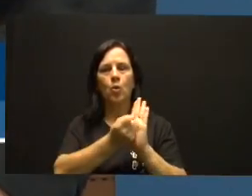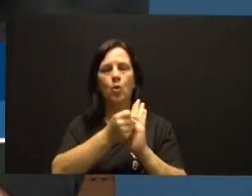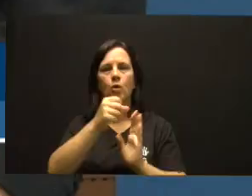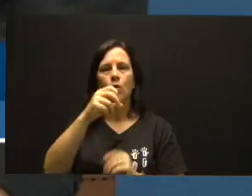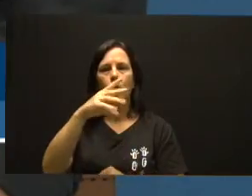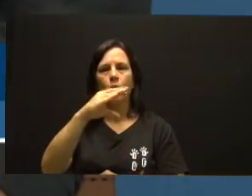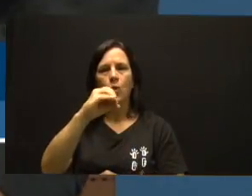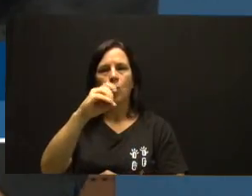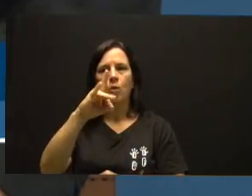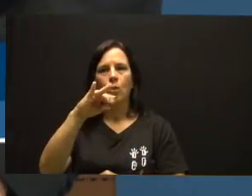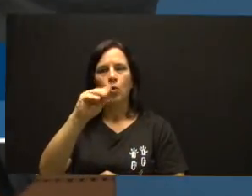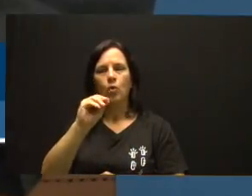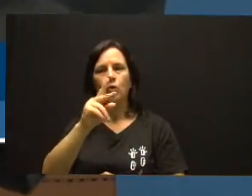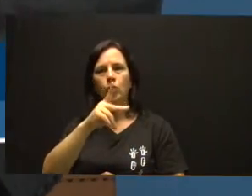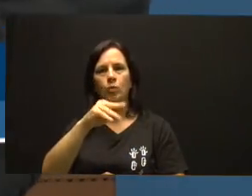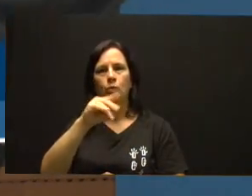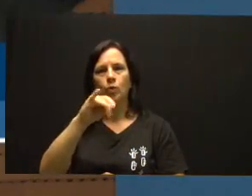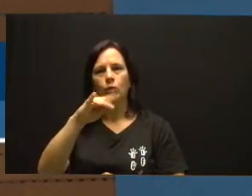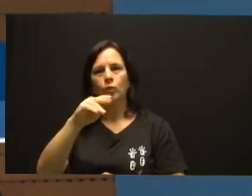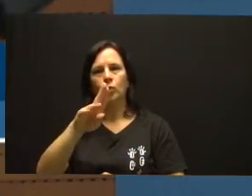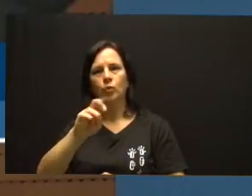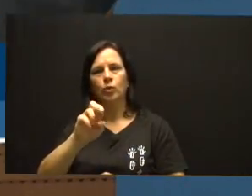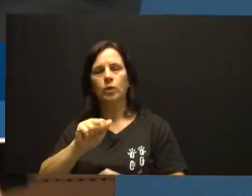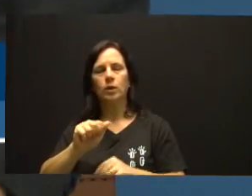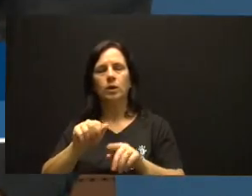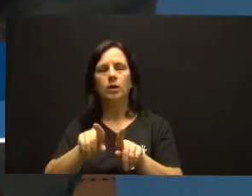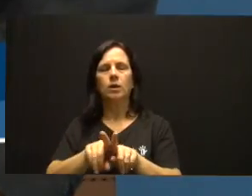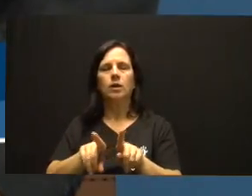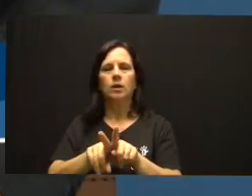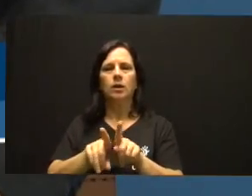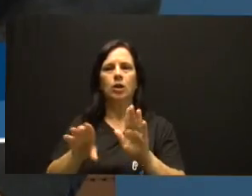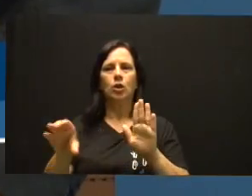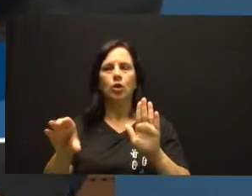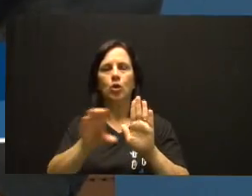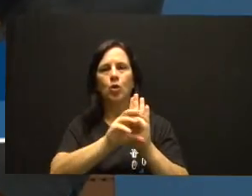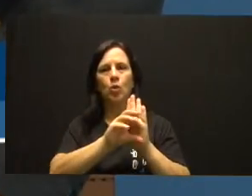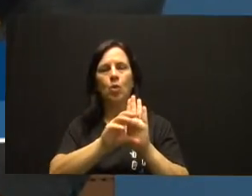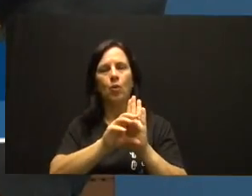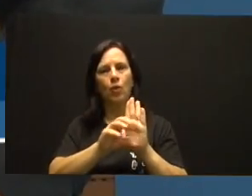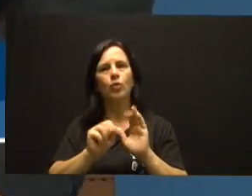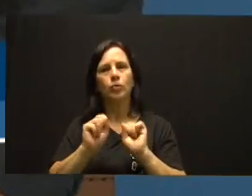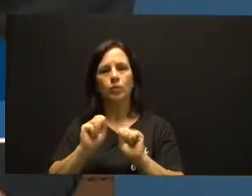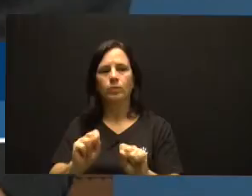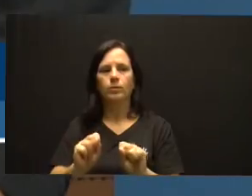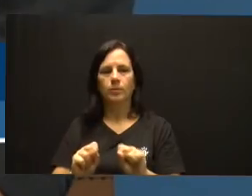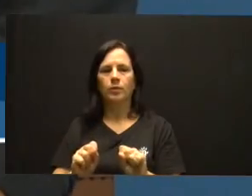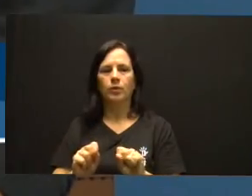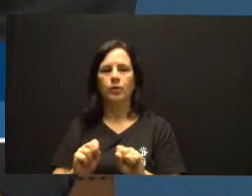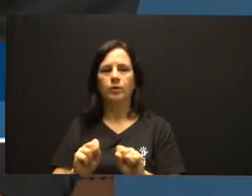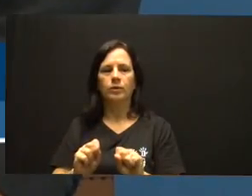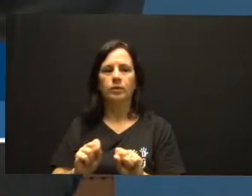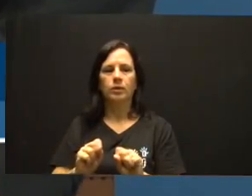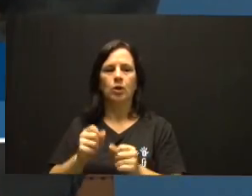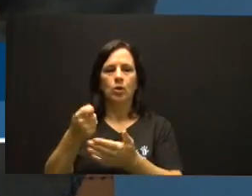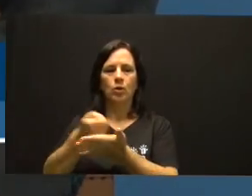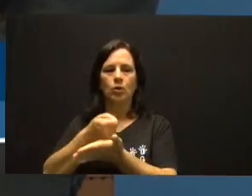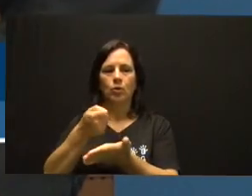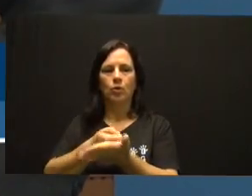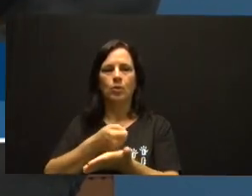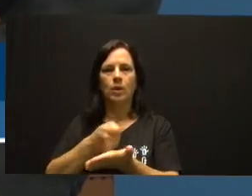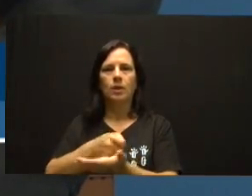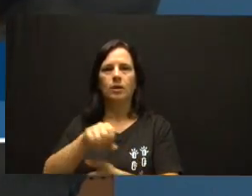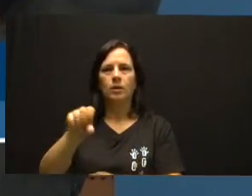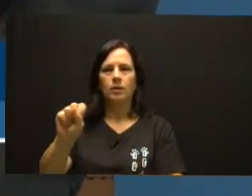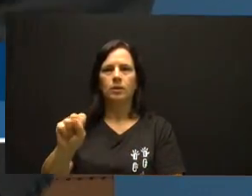Executivo, além do poder que tem de natural, baseado no código de postura, pode muito bem, na verdade, cobrar da Sabesp,